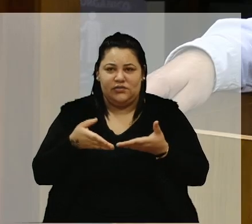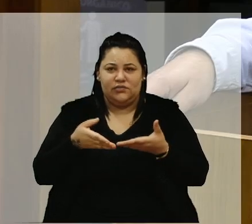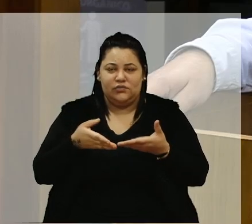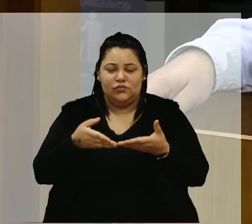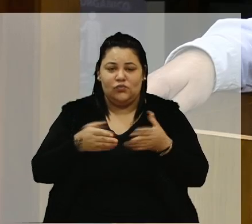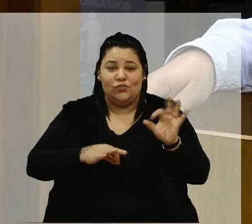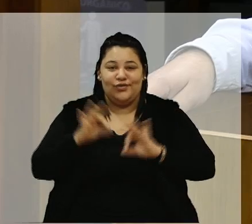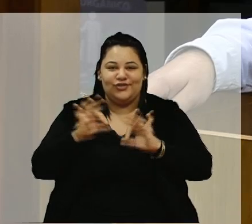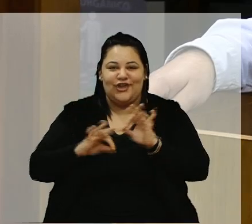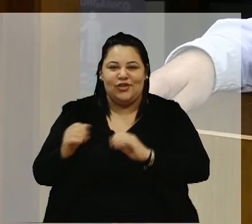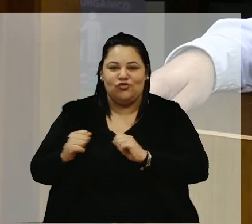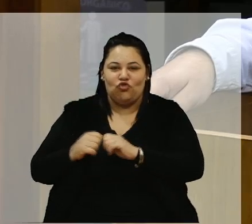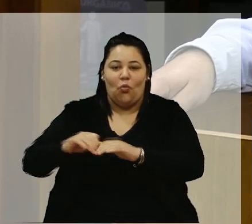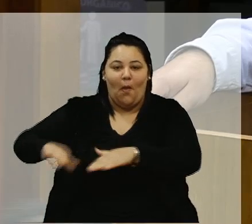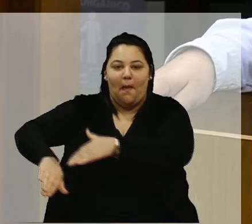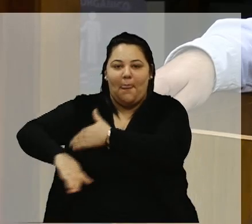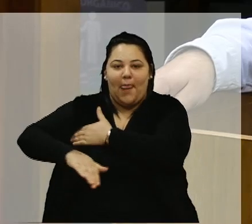braço?